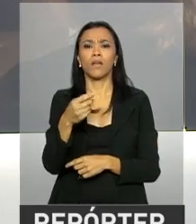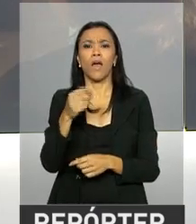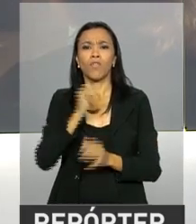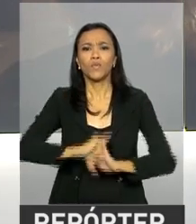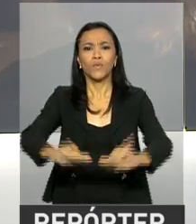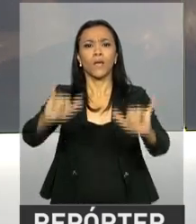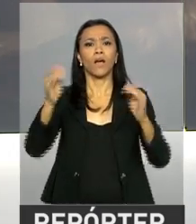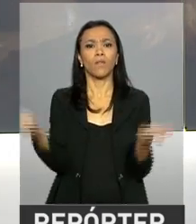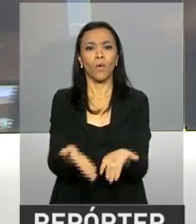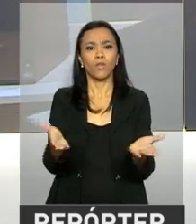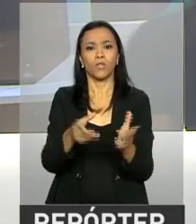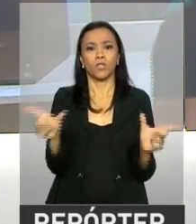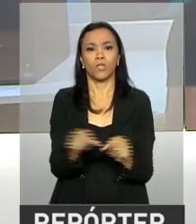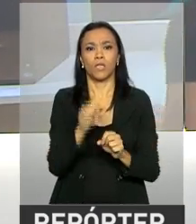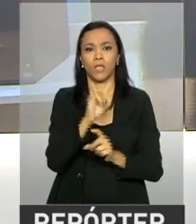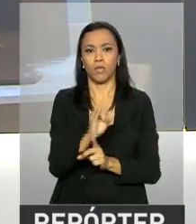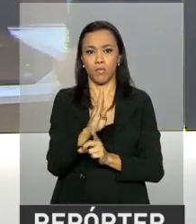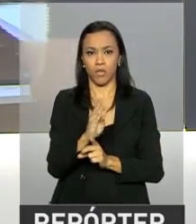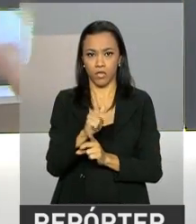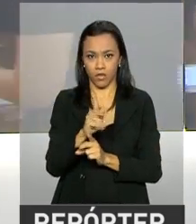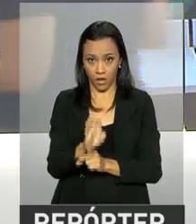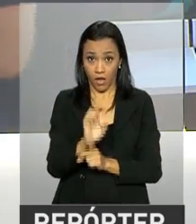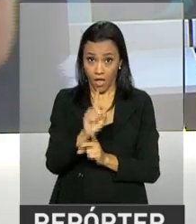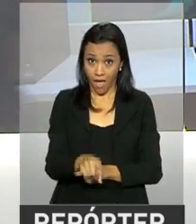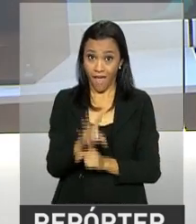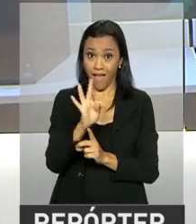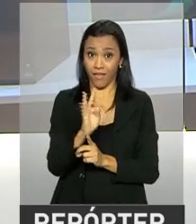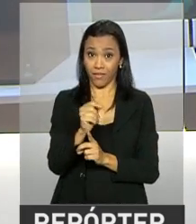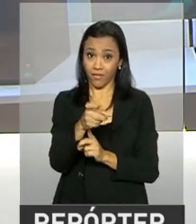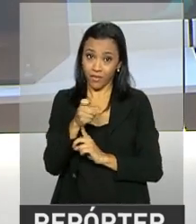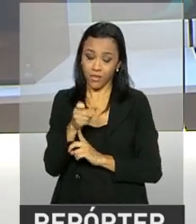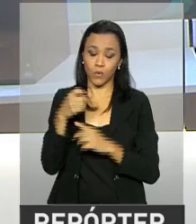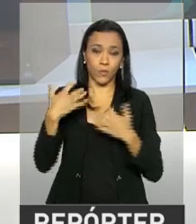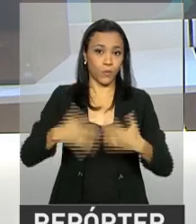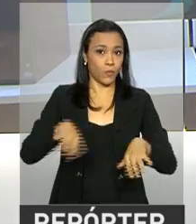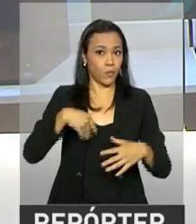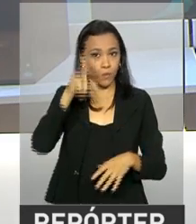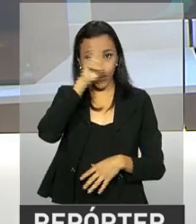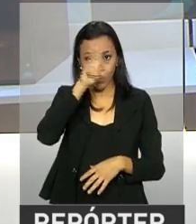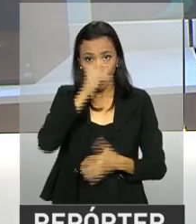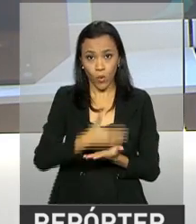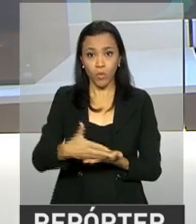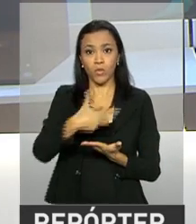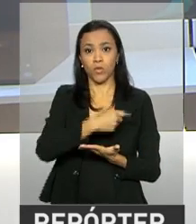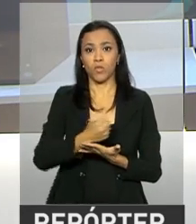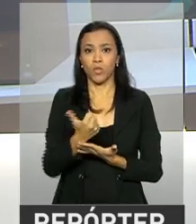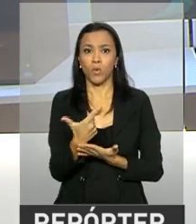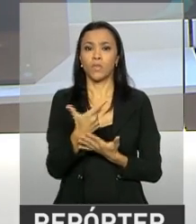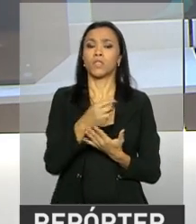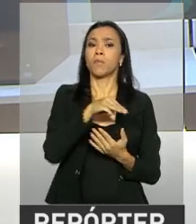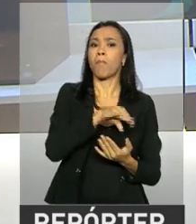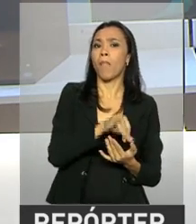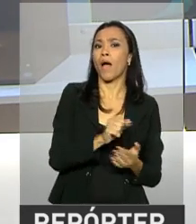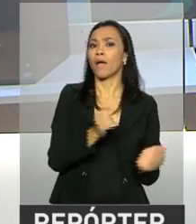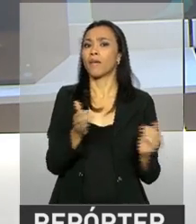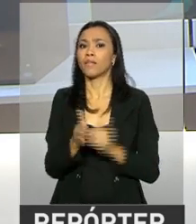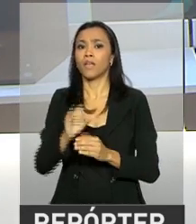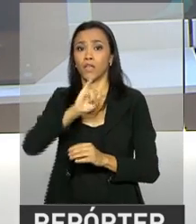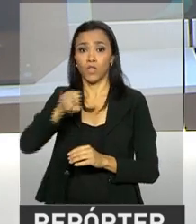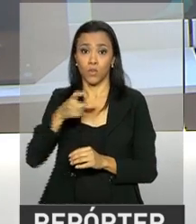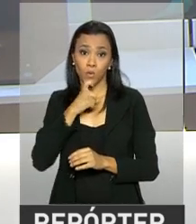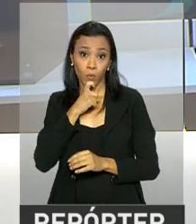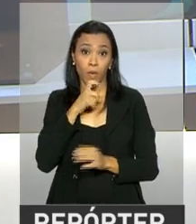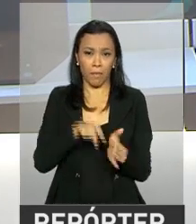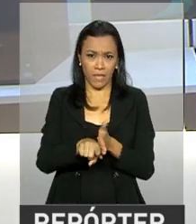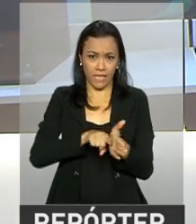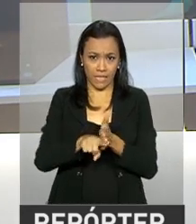divulgados hoje pelo ibg a taxa é a maior da série histórica que teve início em 2012 de Maio a Julho a pesquisa estima